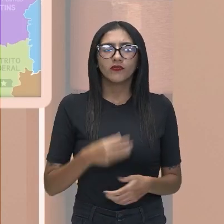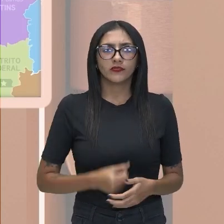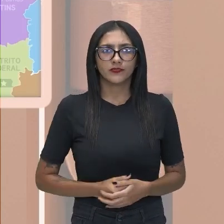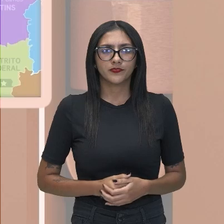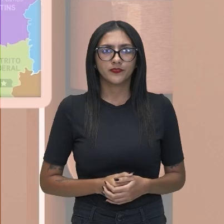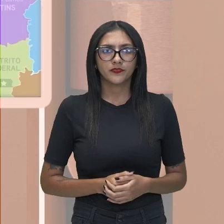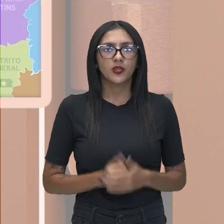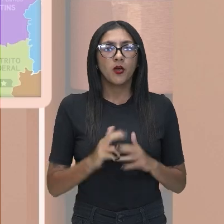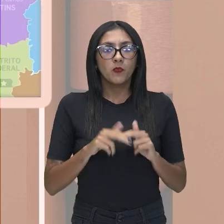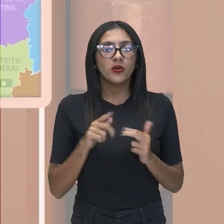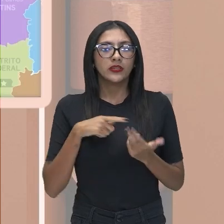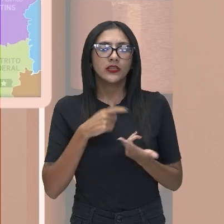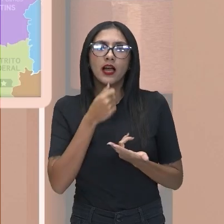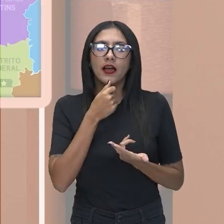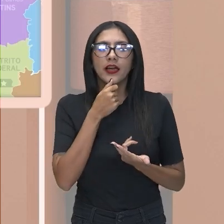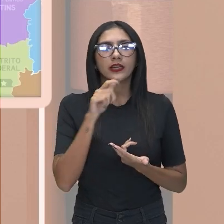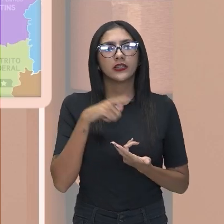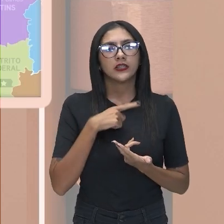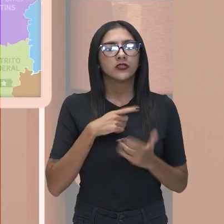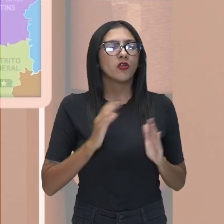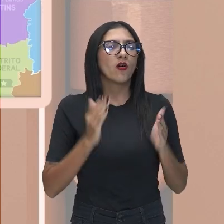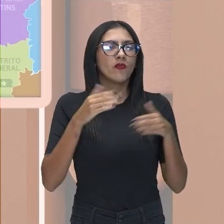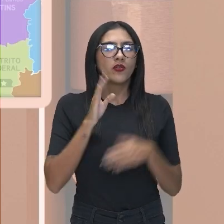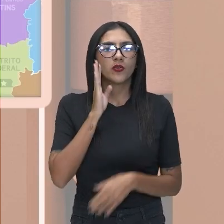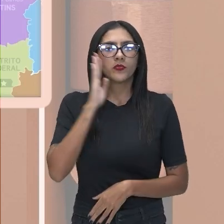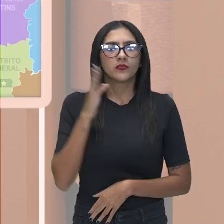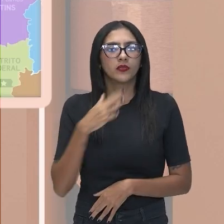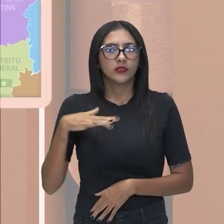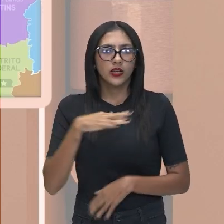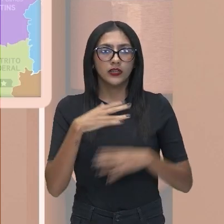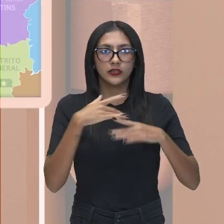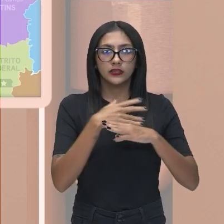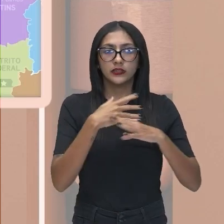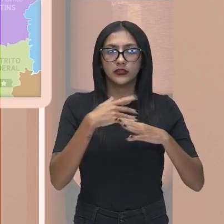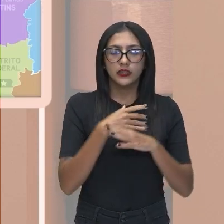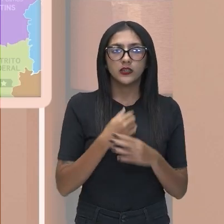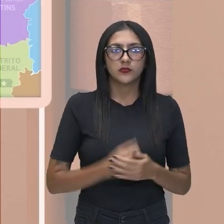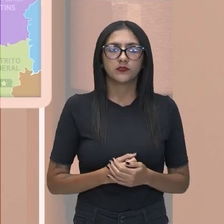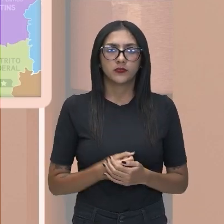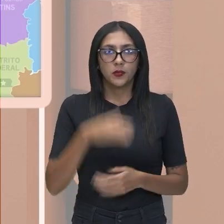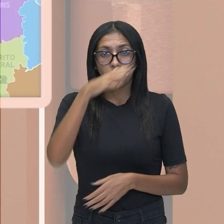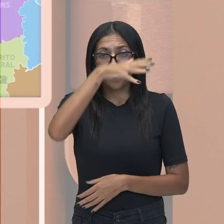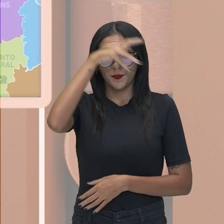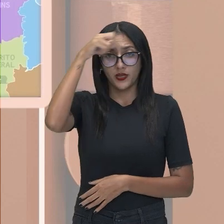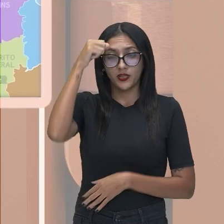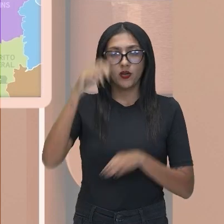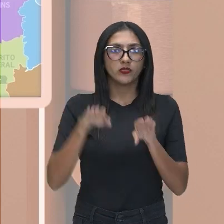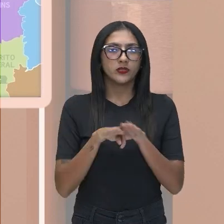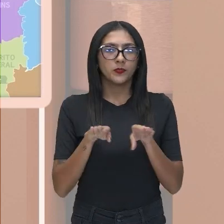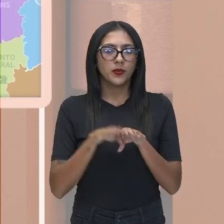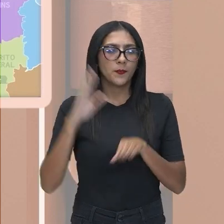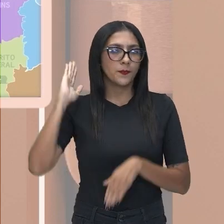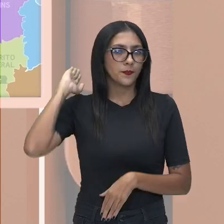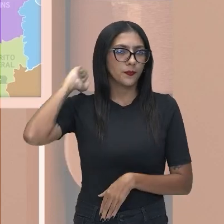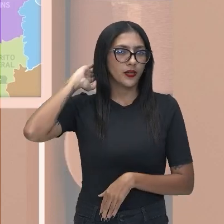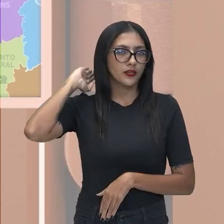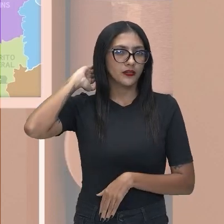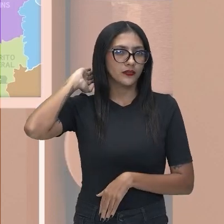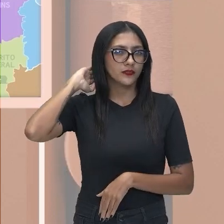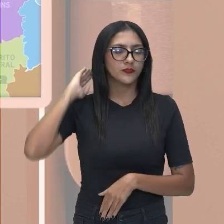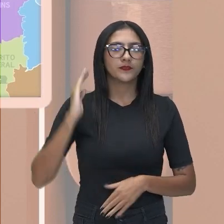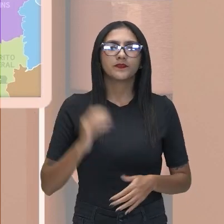ainda, né, concentrado principalmente nas cidades como Manaus e Belém, com o desenvolvimento